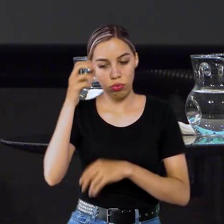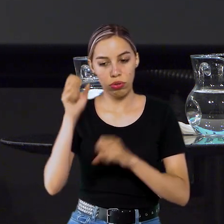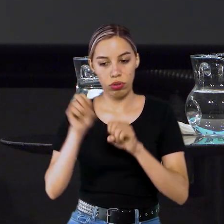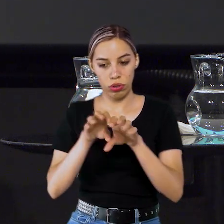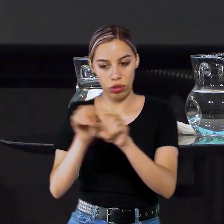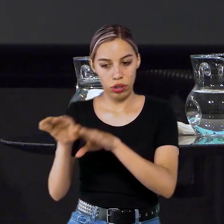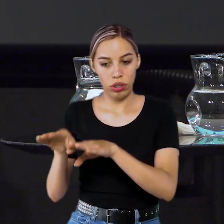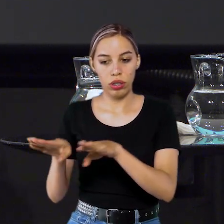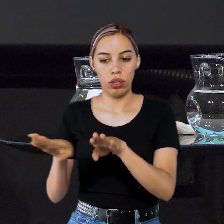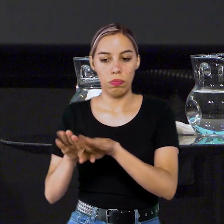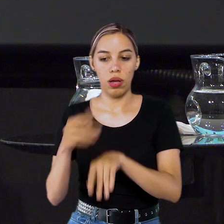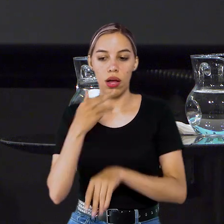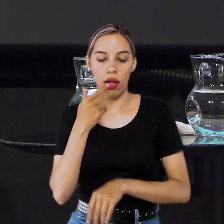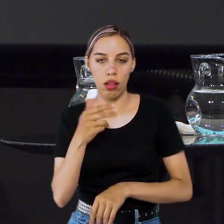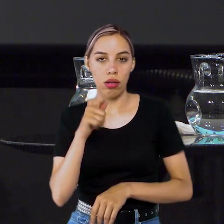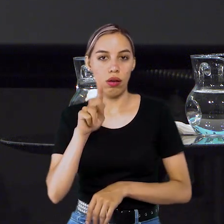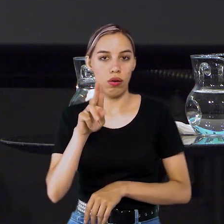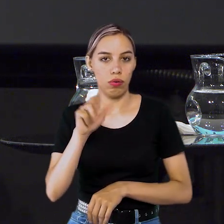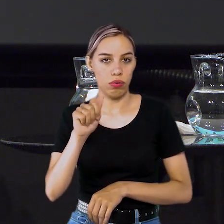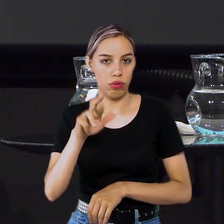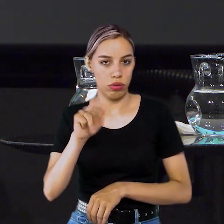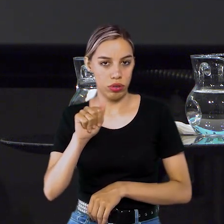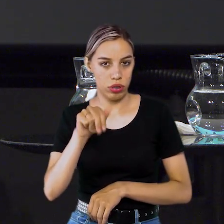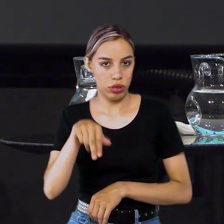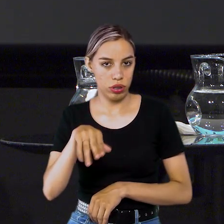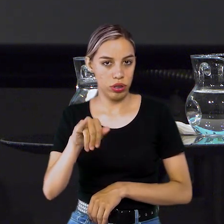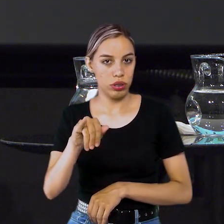na língua guarani. Então, é assim que nós